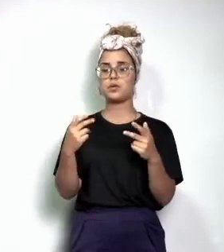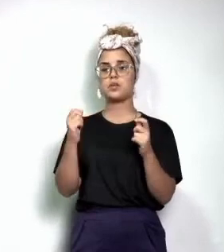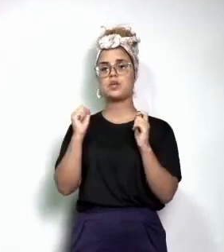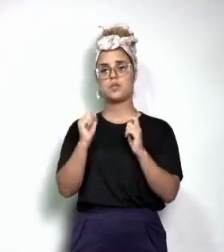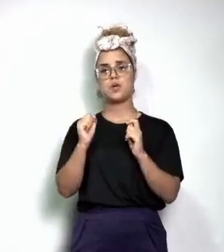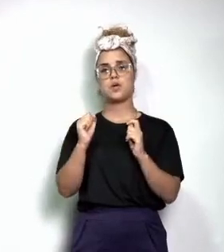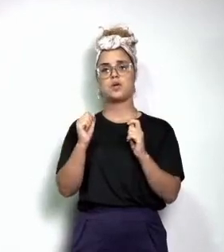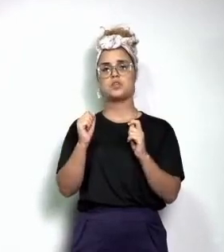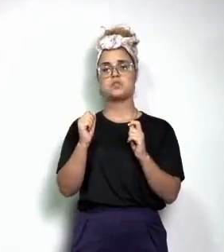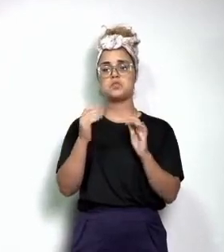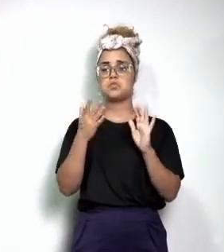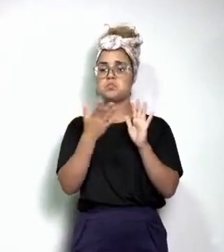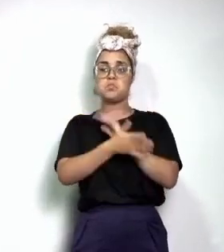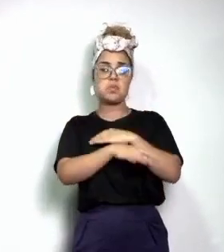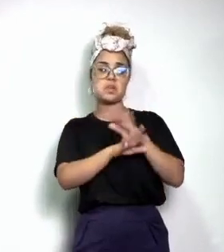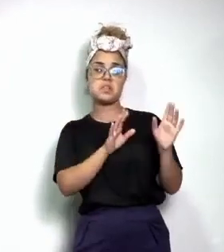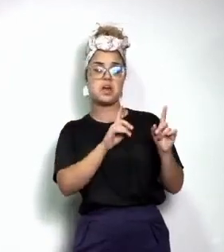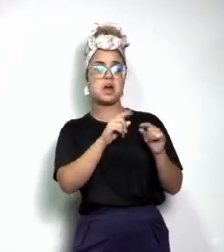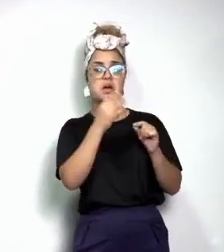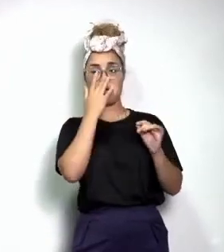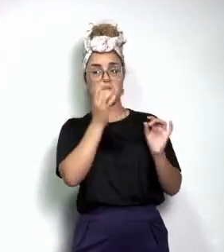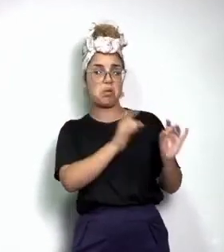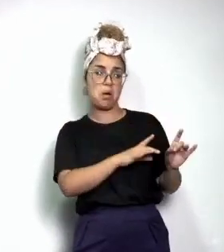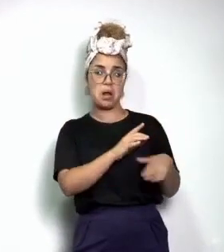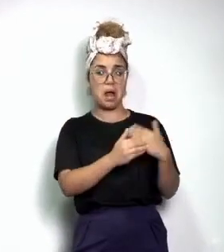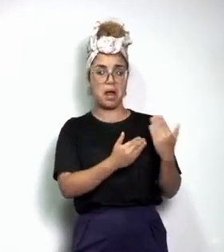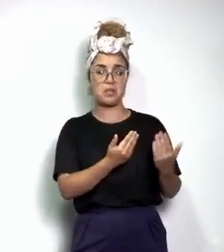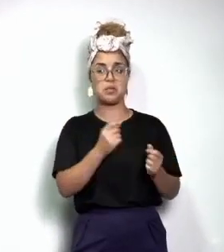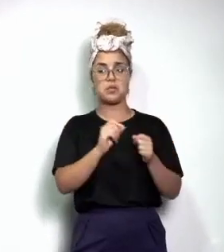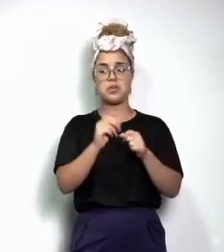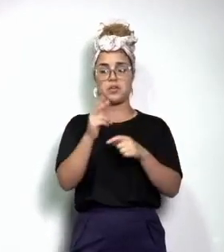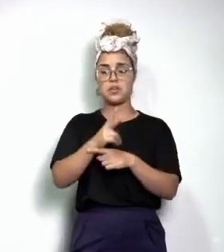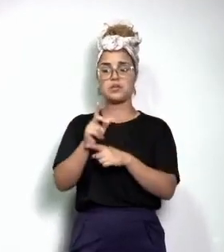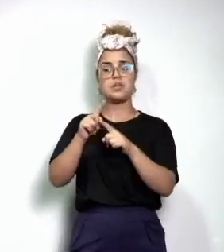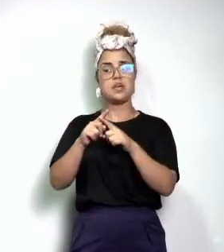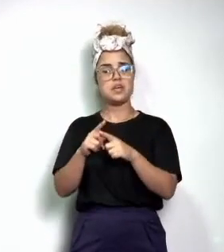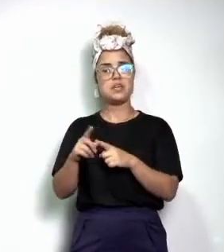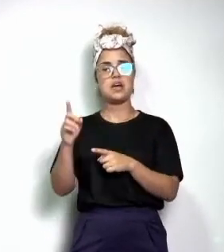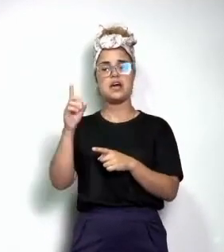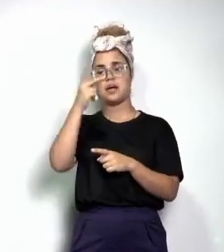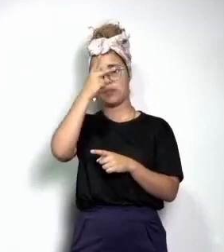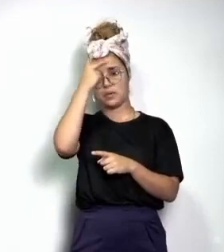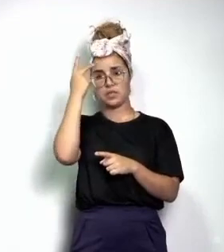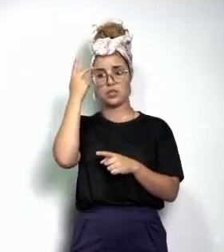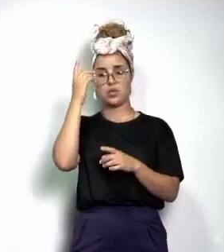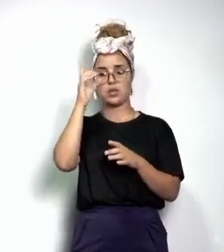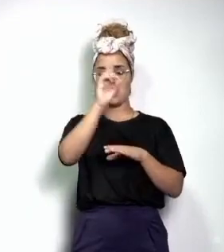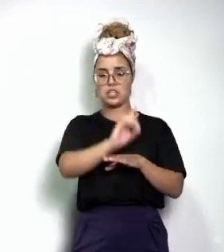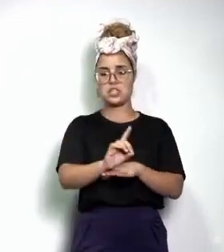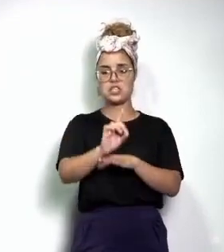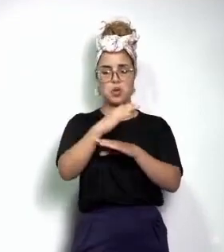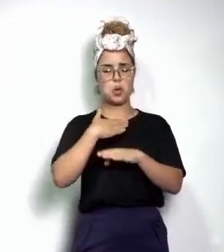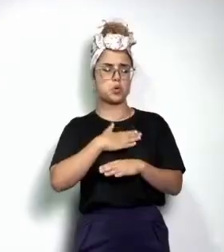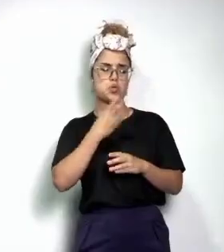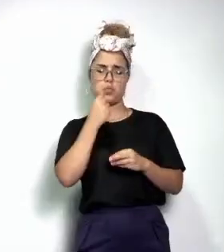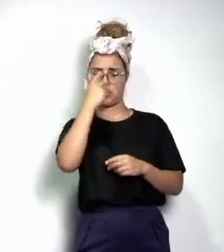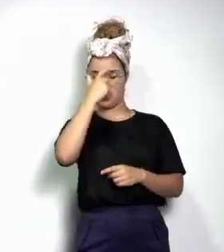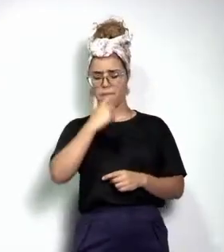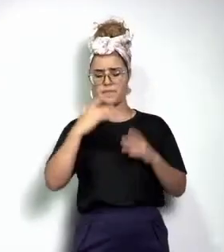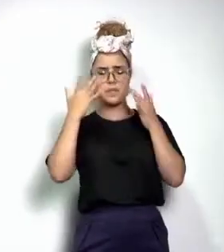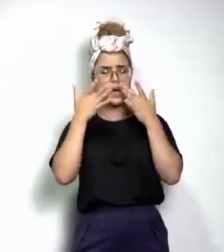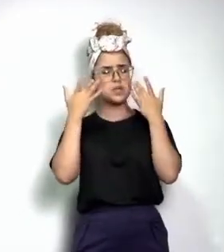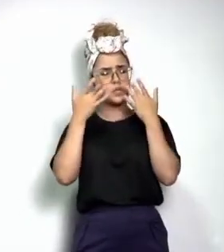seja passável quando a gente faz a filmagem e aí a direção gostou muito da atuação, enfim... É algo que a